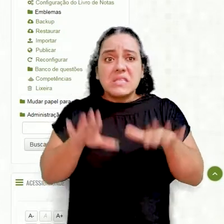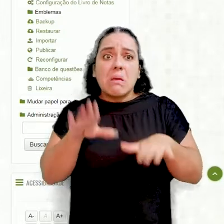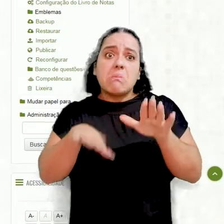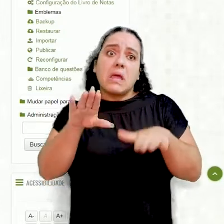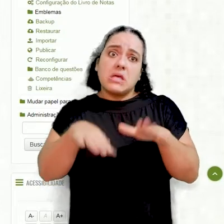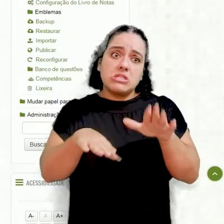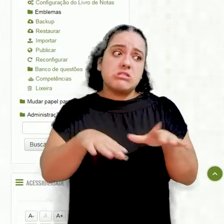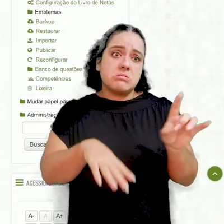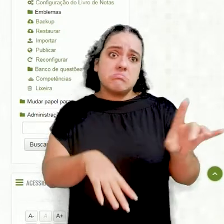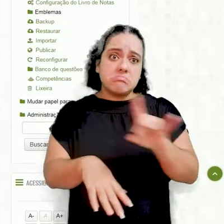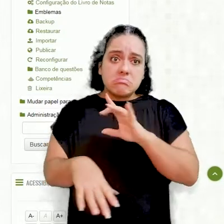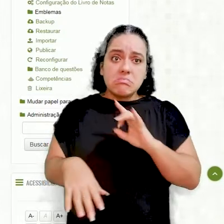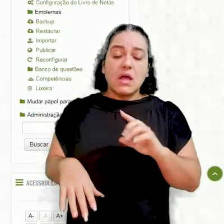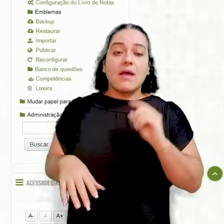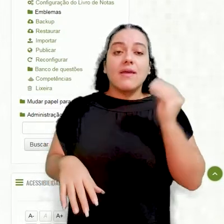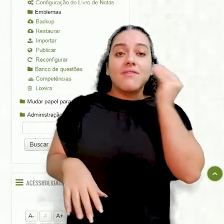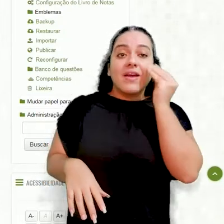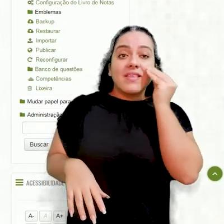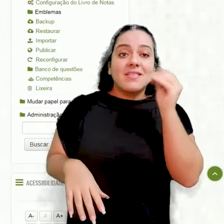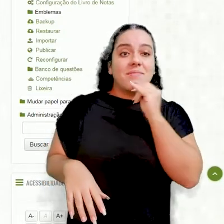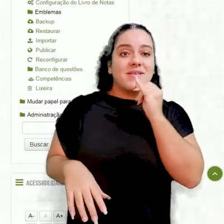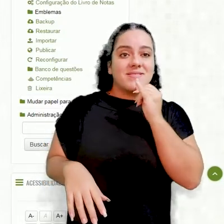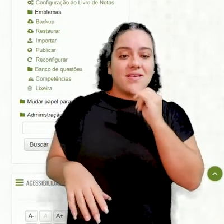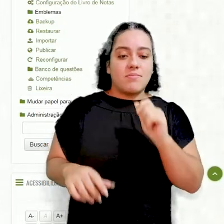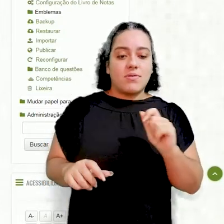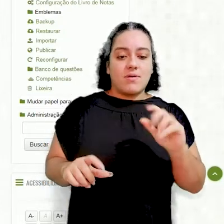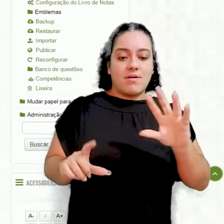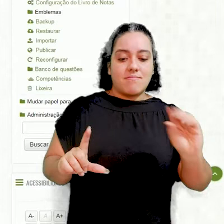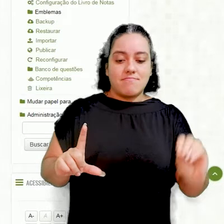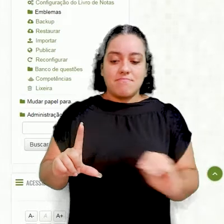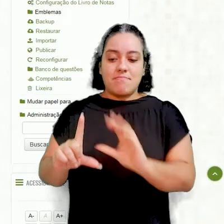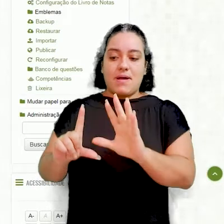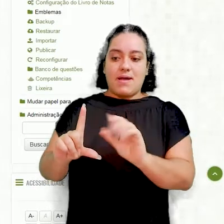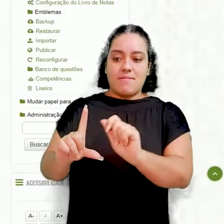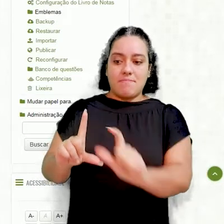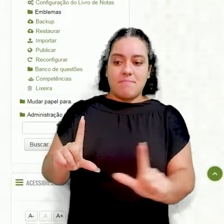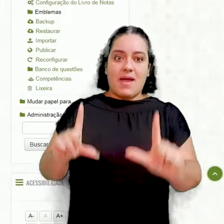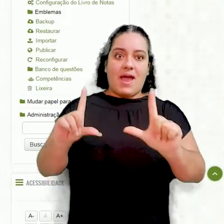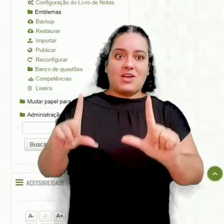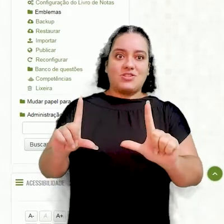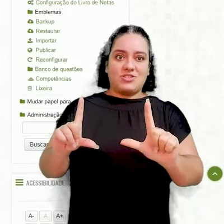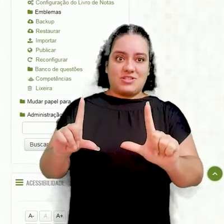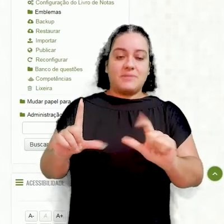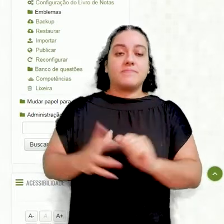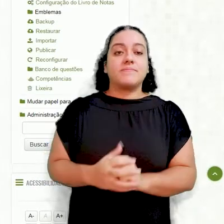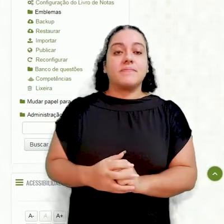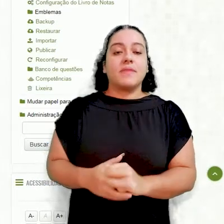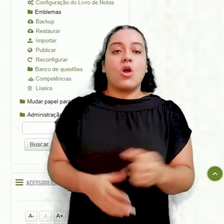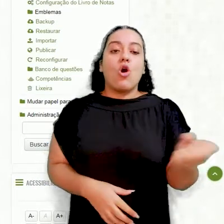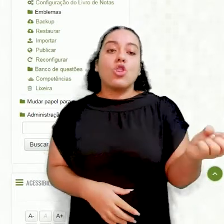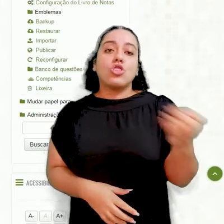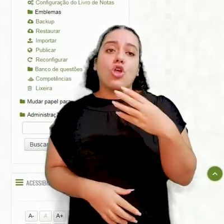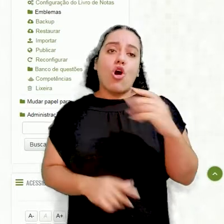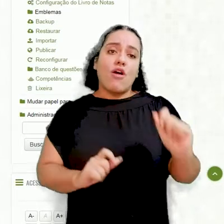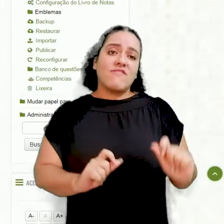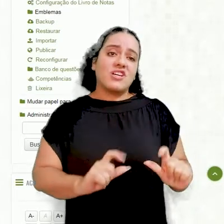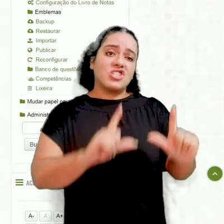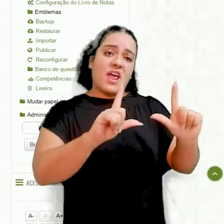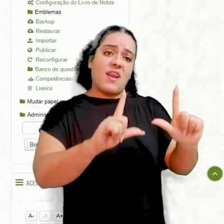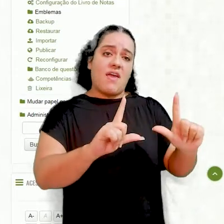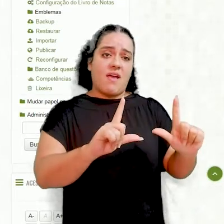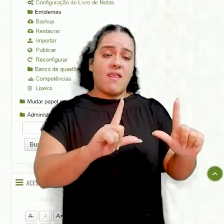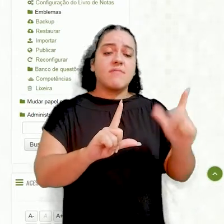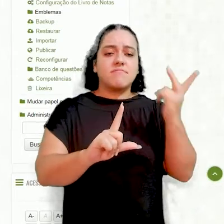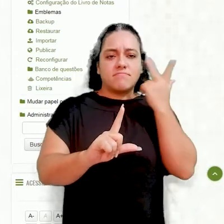caso, que ele tenta trazer o conteúdo da URL ali para dentro de uma página, tá certo? Abrir nova janela, que é o jeito mais comum.